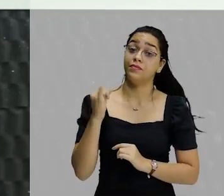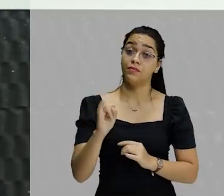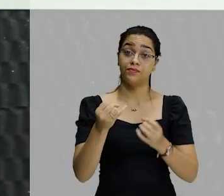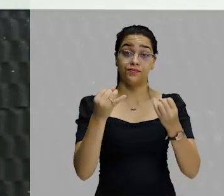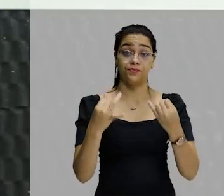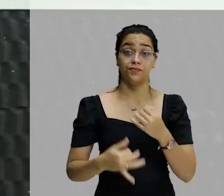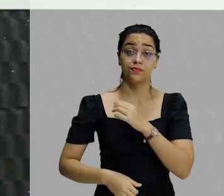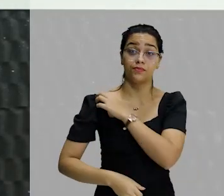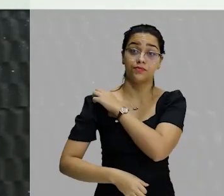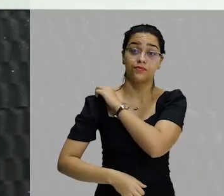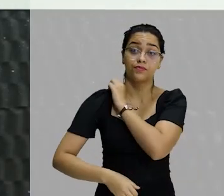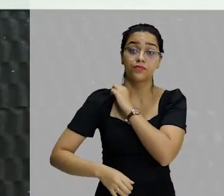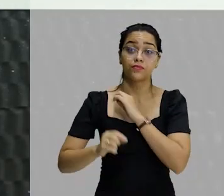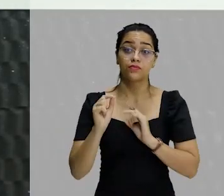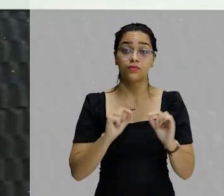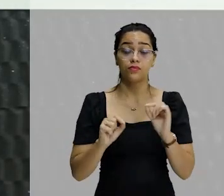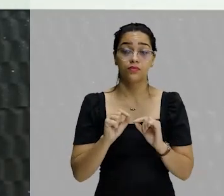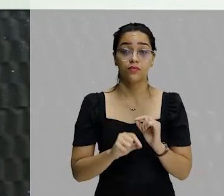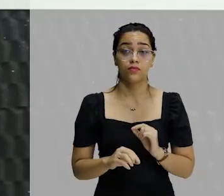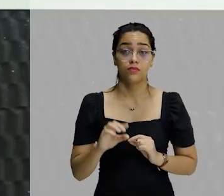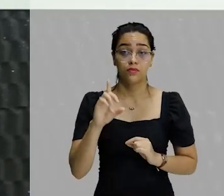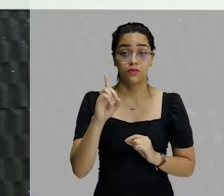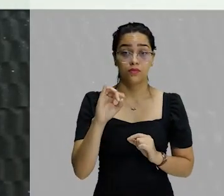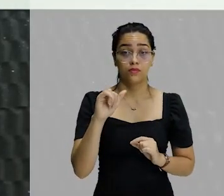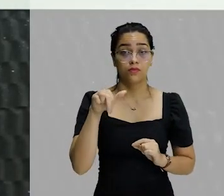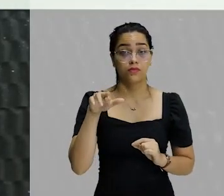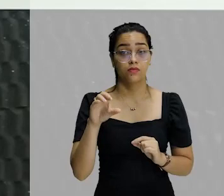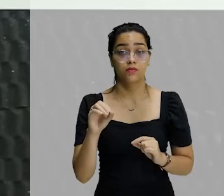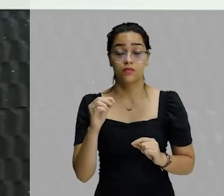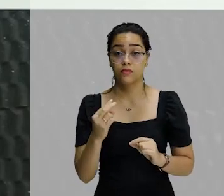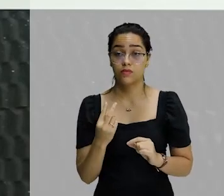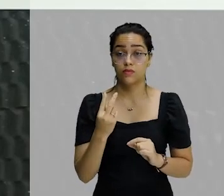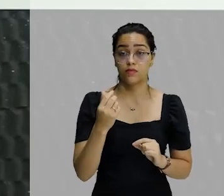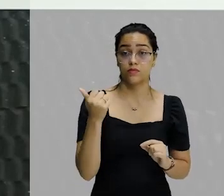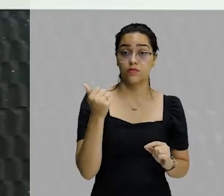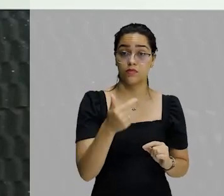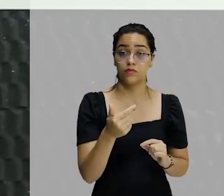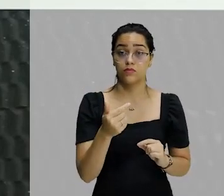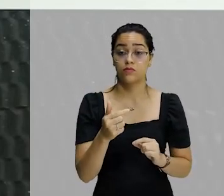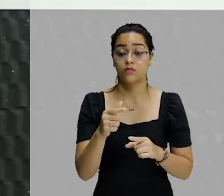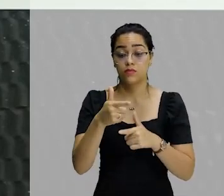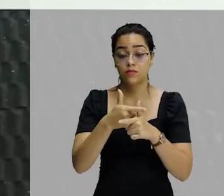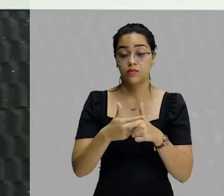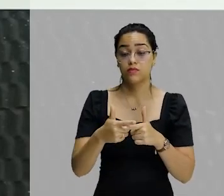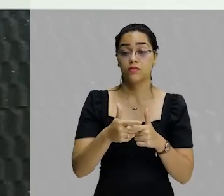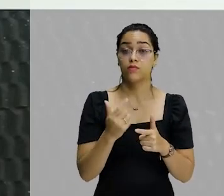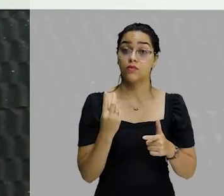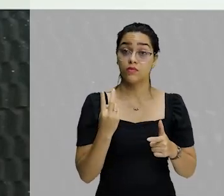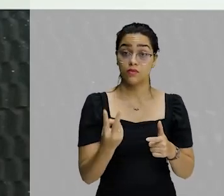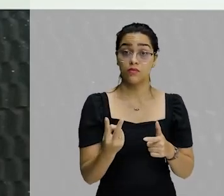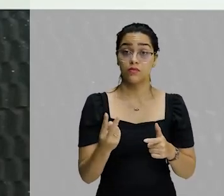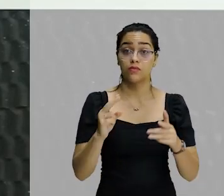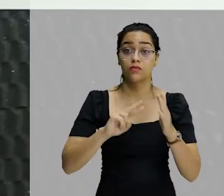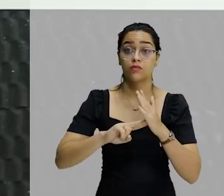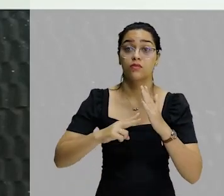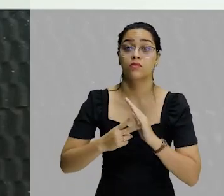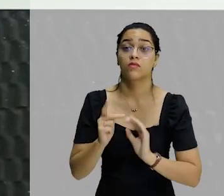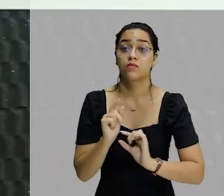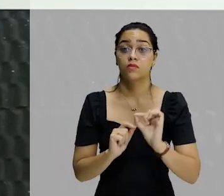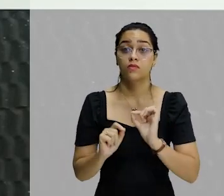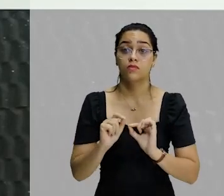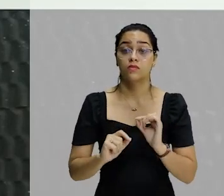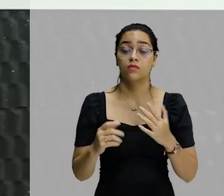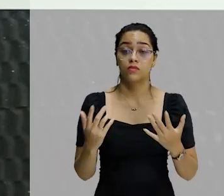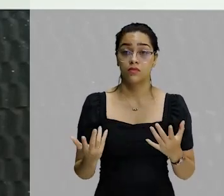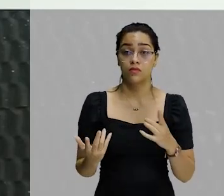dizendo que o diâmetro é 12, o raio vai ser igual ao diâmetro dividido por 2. Ou seja,